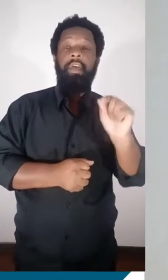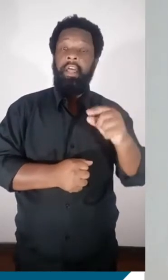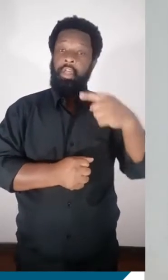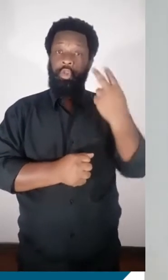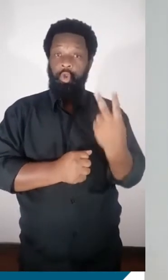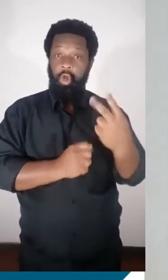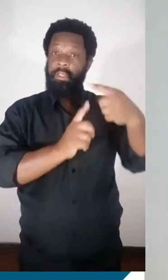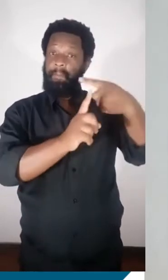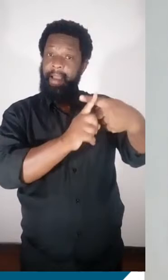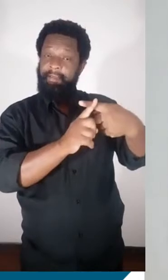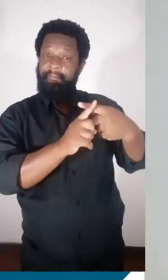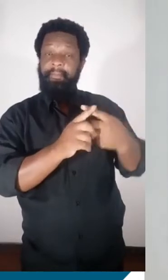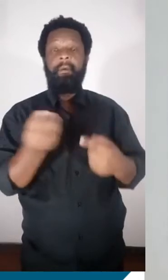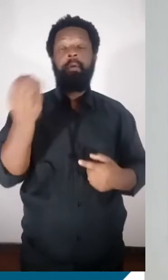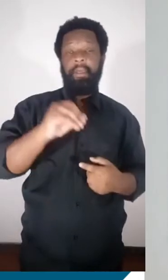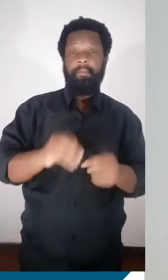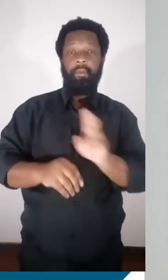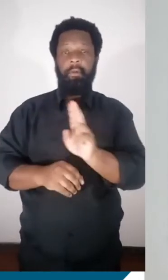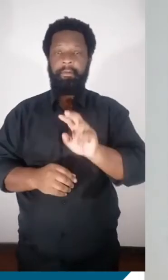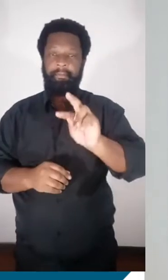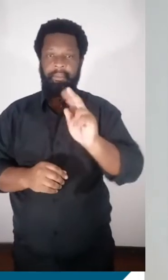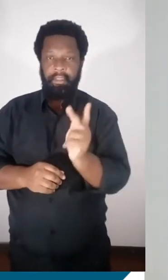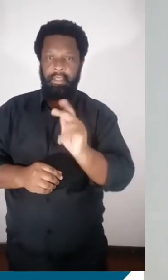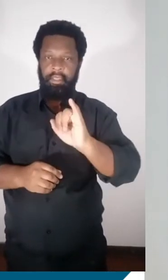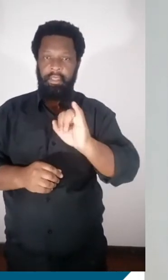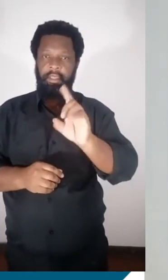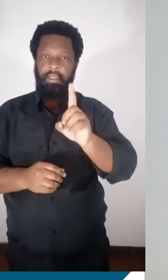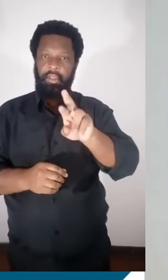mais. Então, vou colocar aqui hidróxido